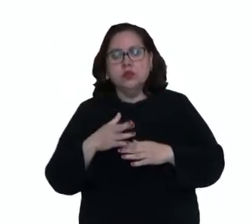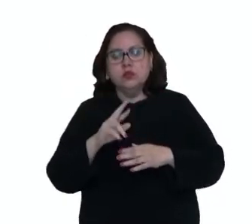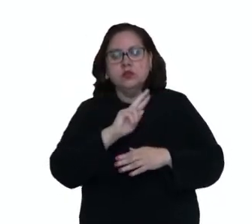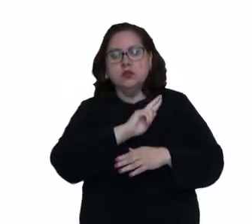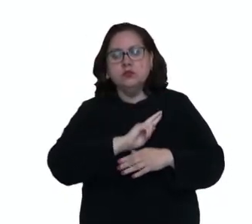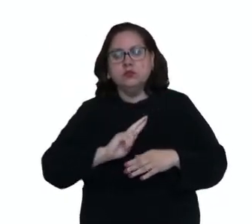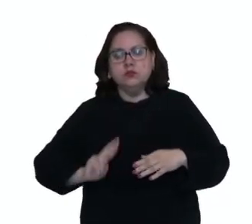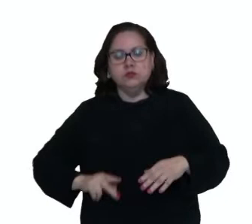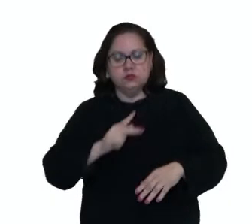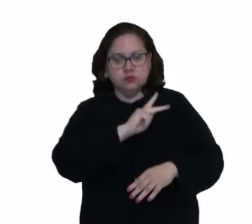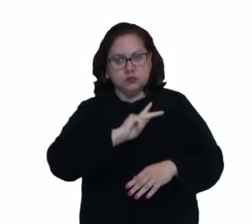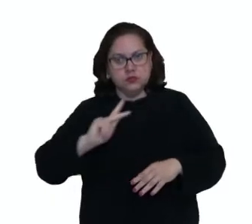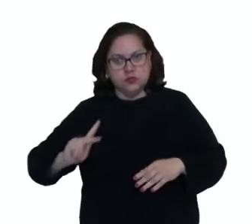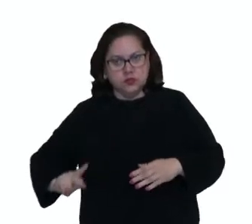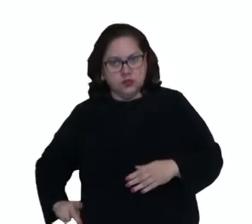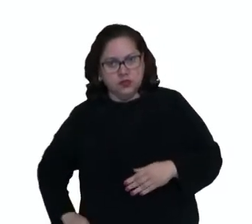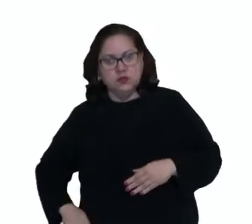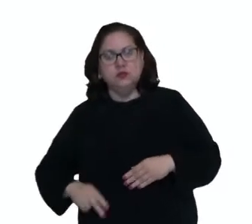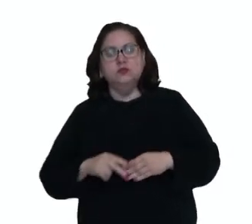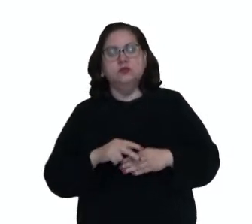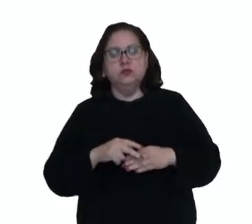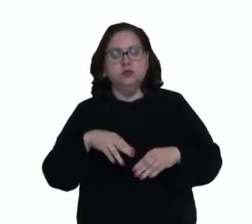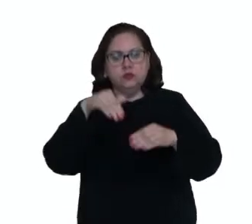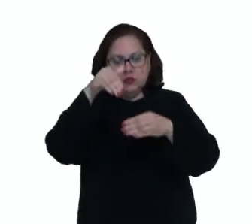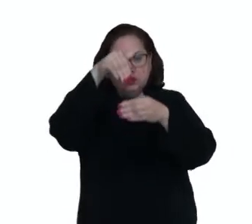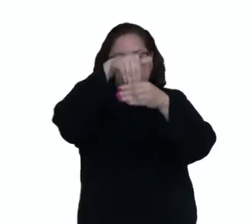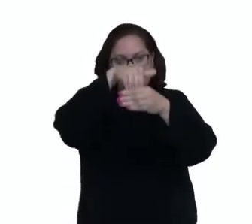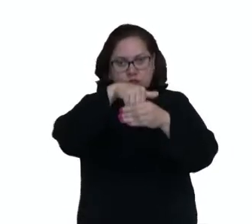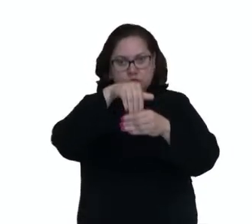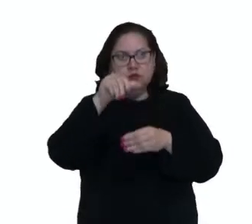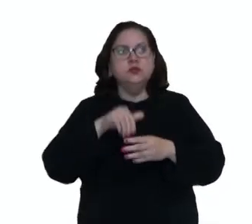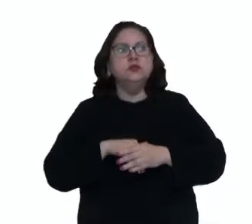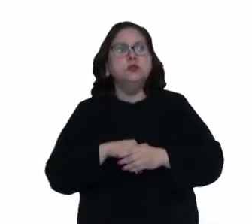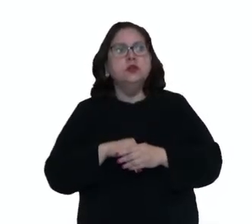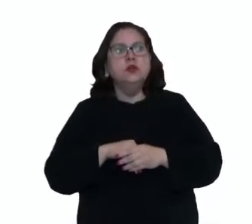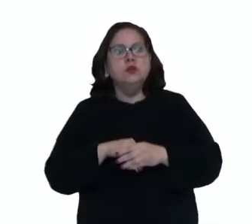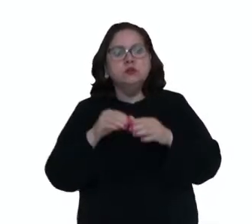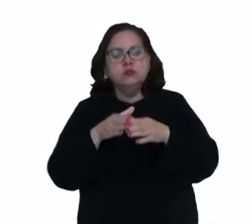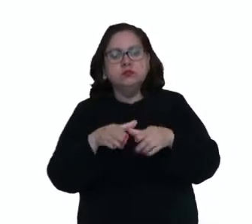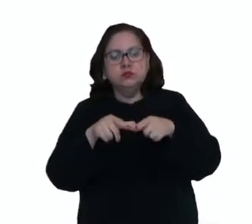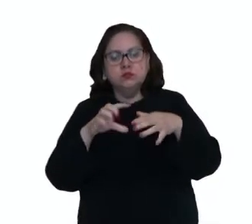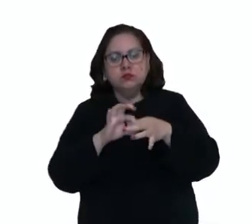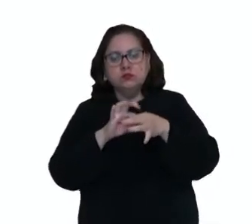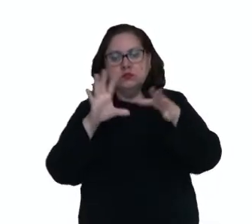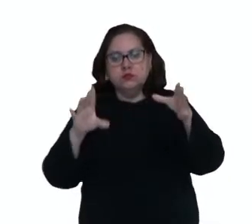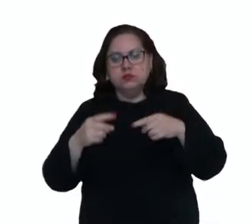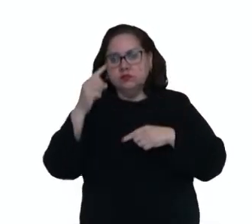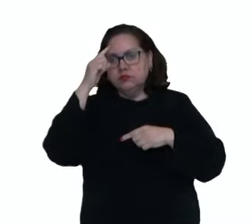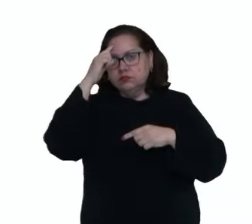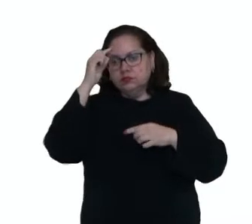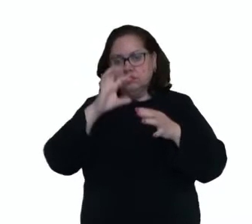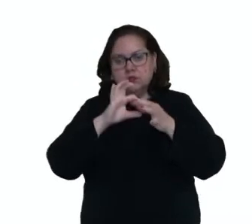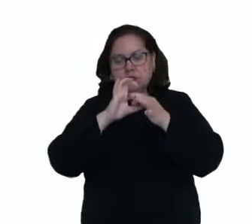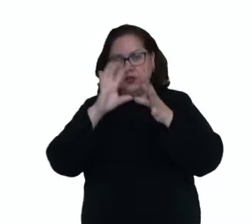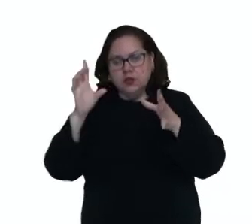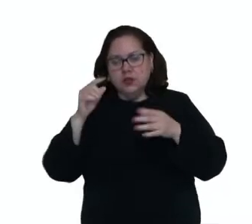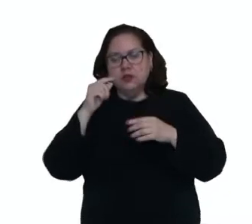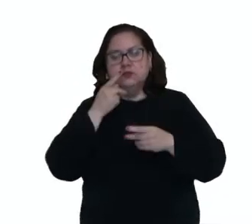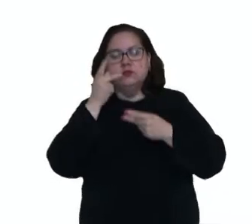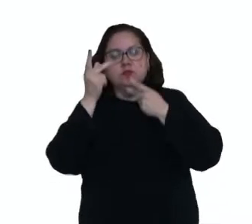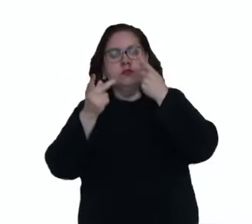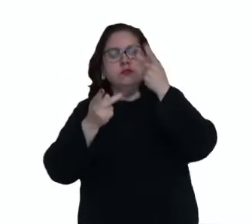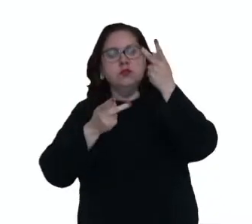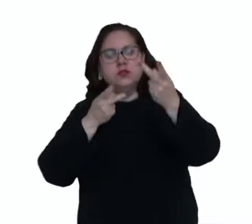república presidencialista, com eleições, né? Uma ampla liberdade de pensamento, de